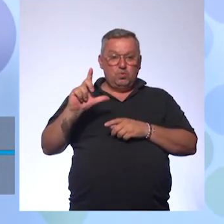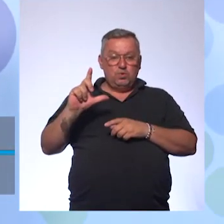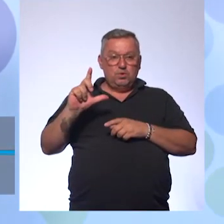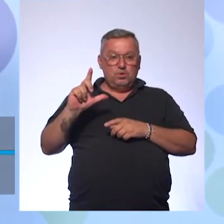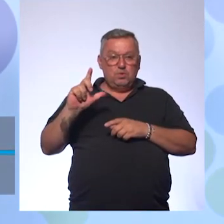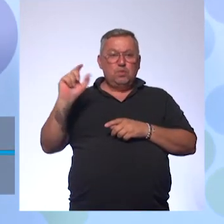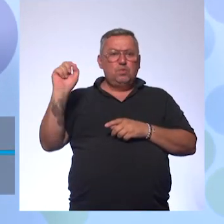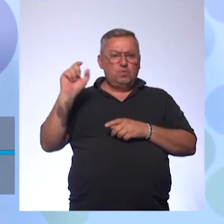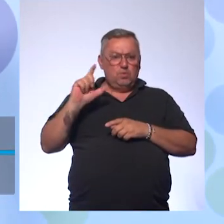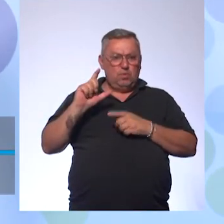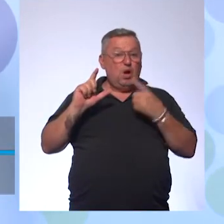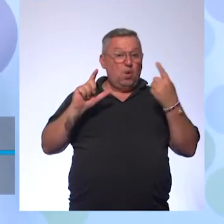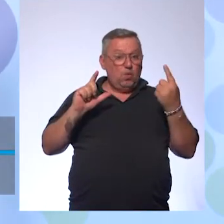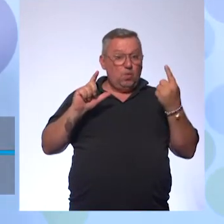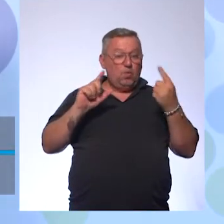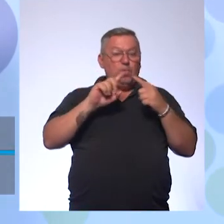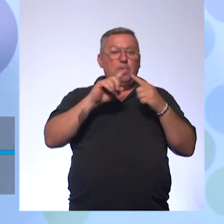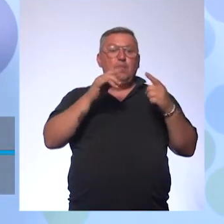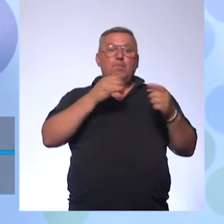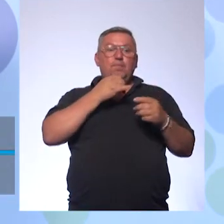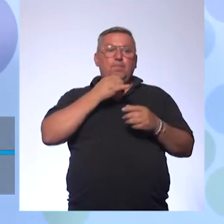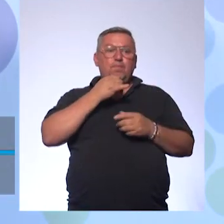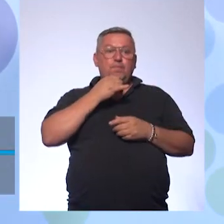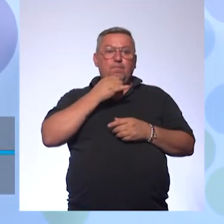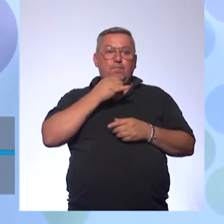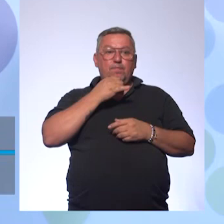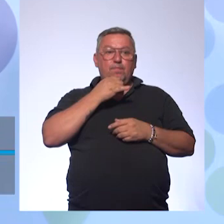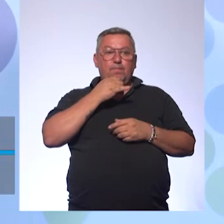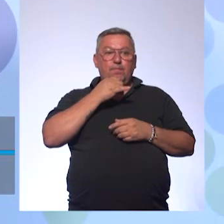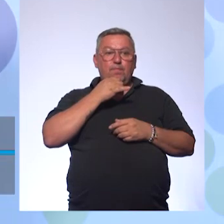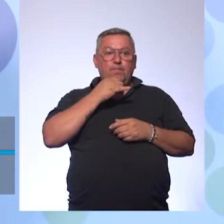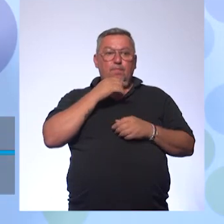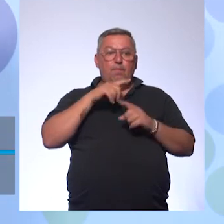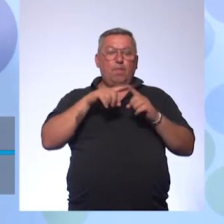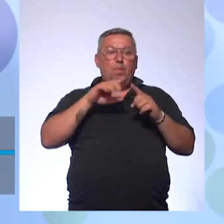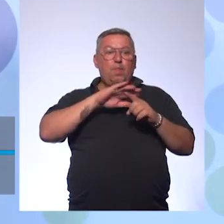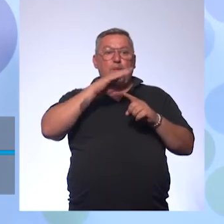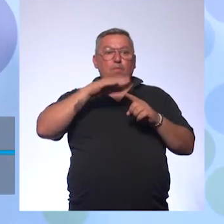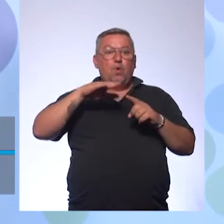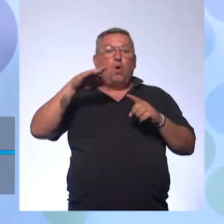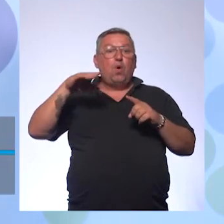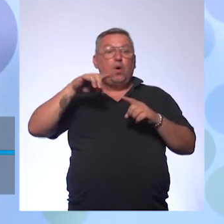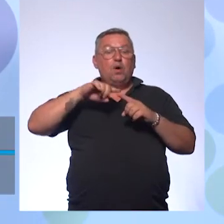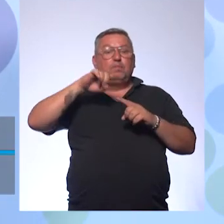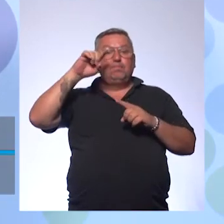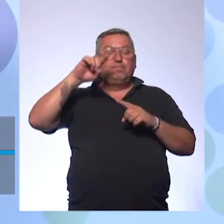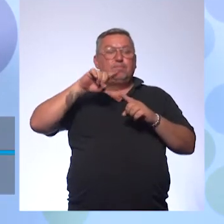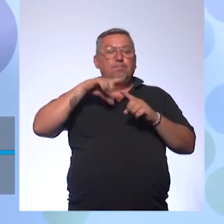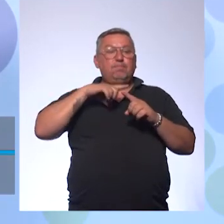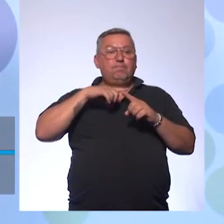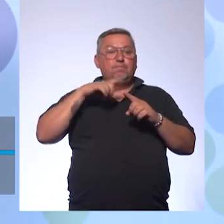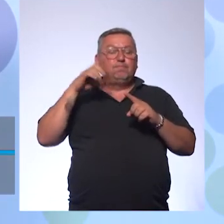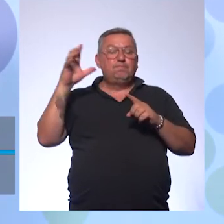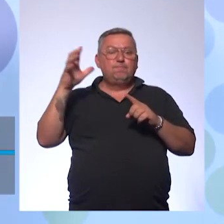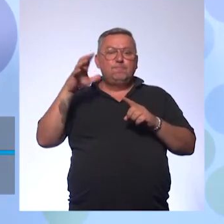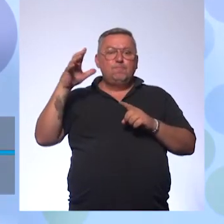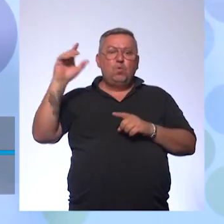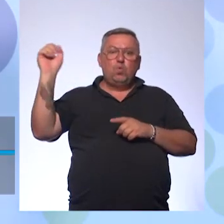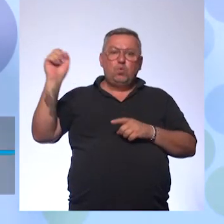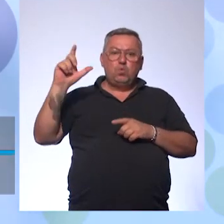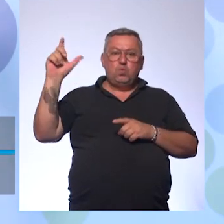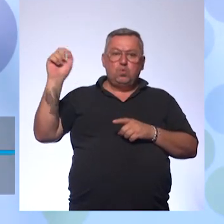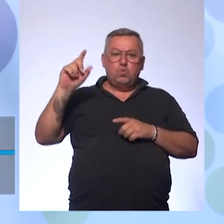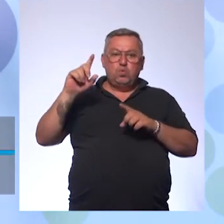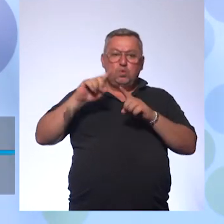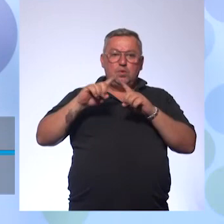vou subindo a montanha, vai ficando mais frio, ainda que esteja um dia ensolarado. Né? Então, o que eu estou querendo dizer com isso? Que